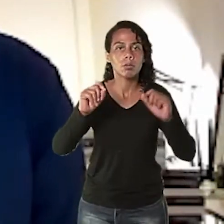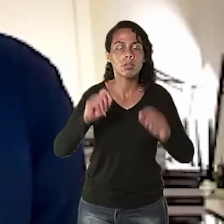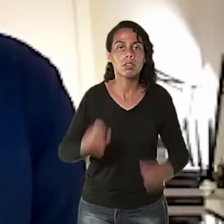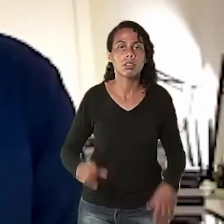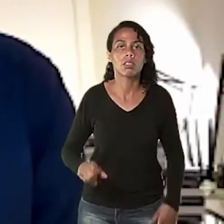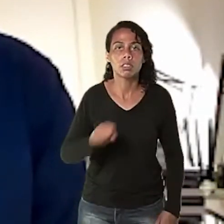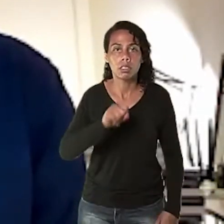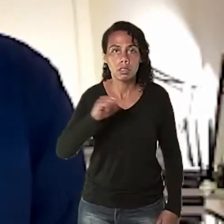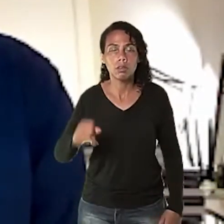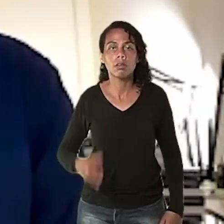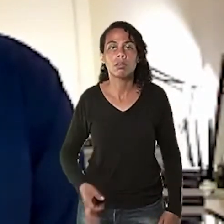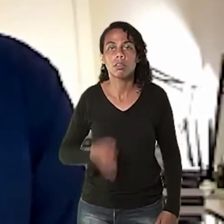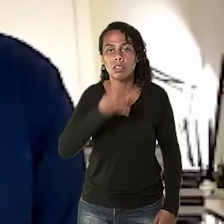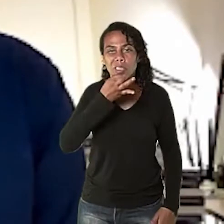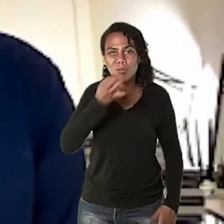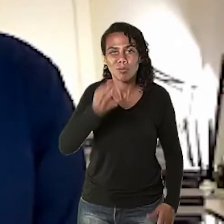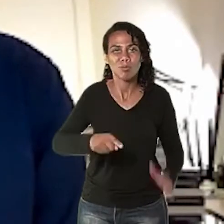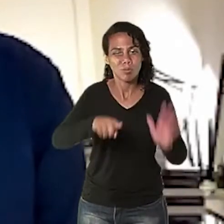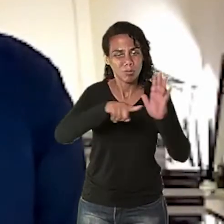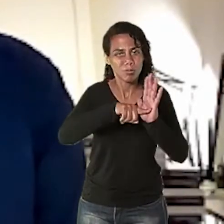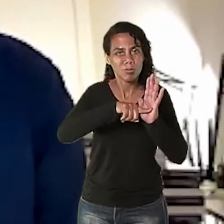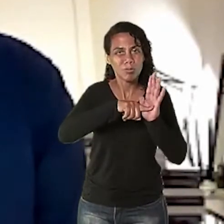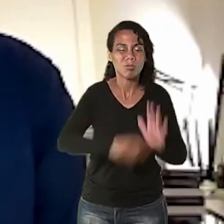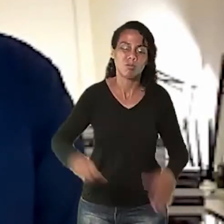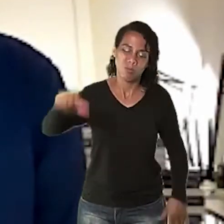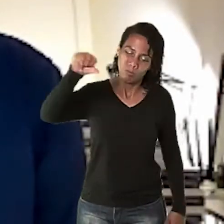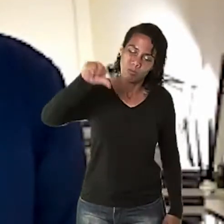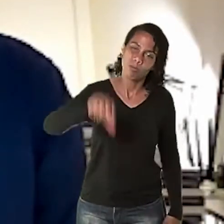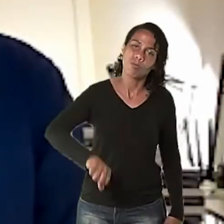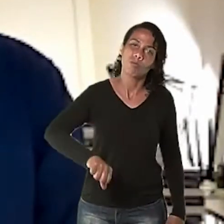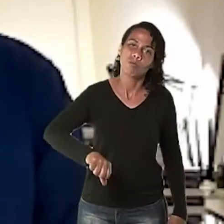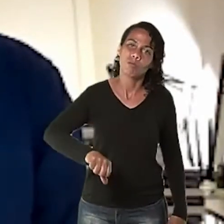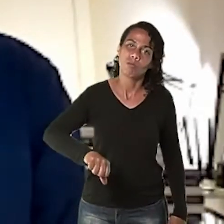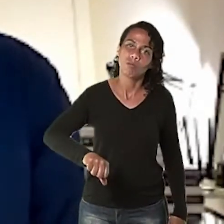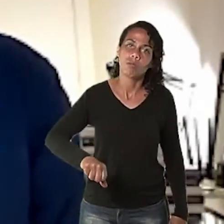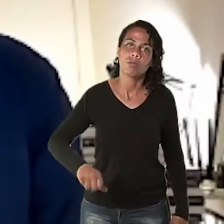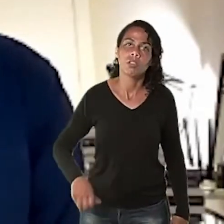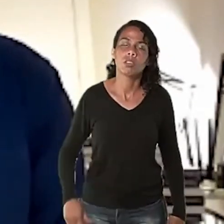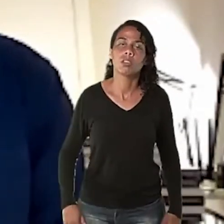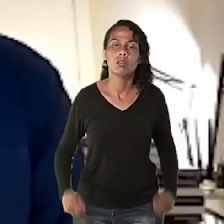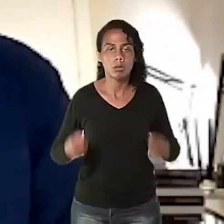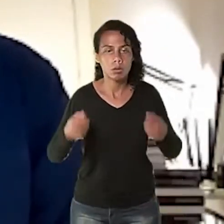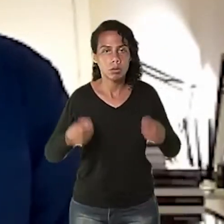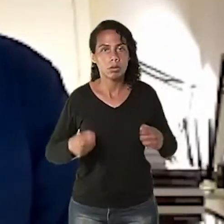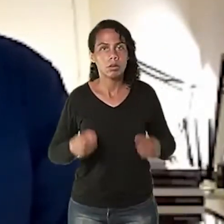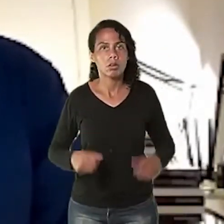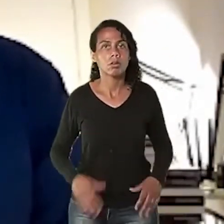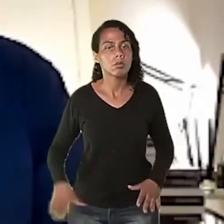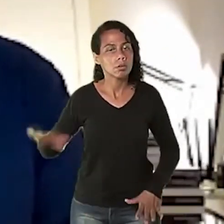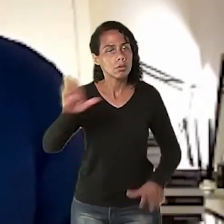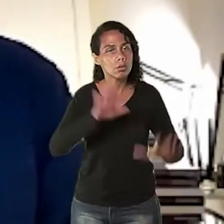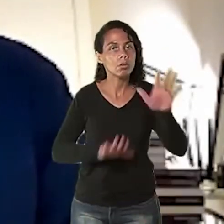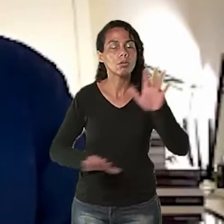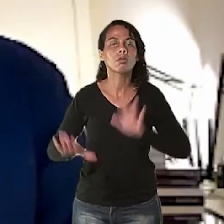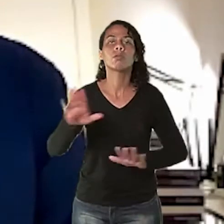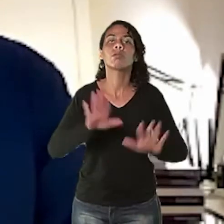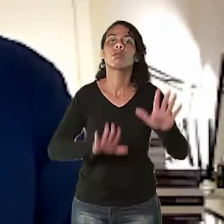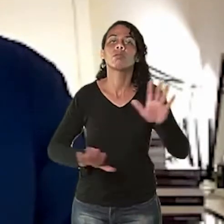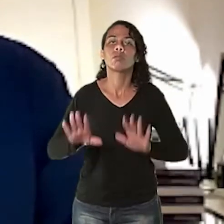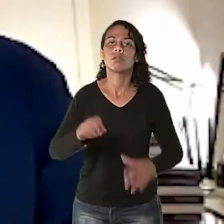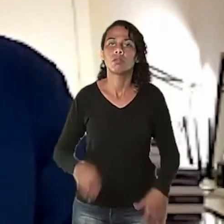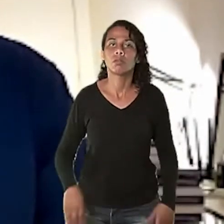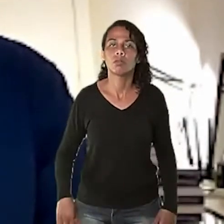próximos 15 anos, é que você não tem... primeiro, os espaços rarearam muito, né,